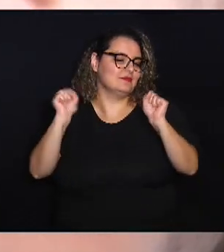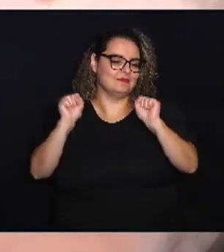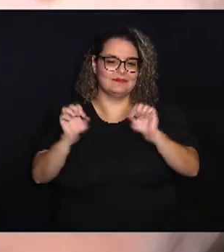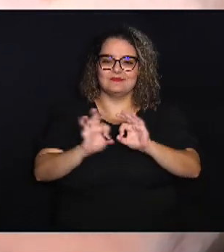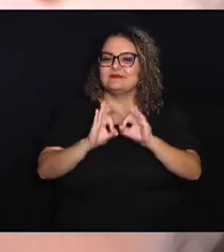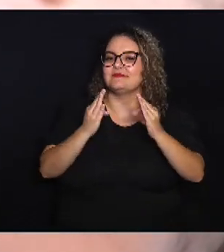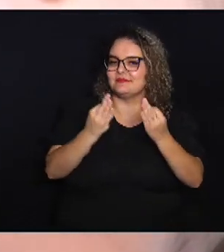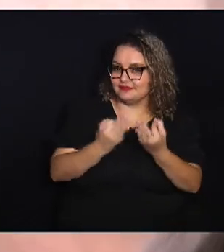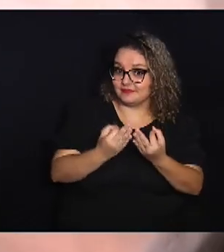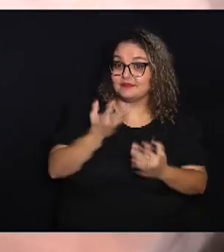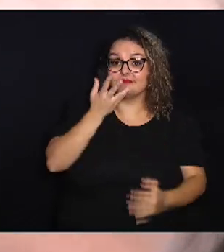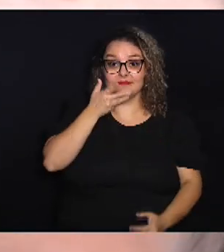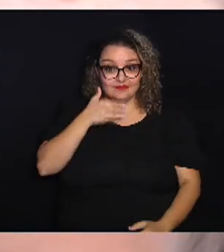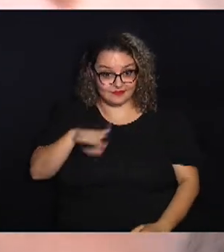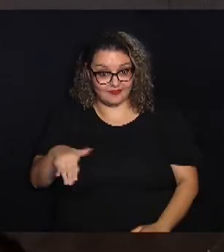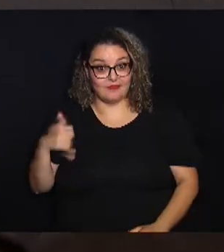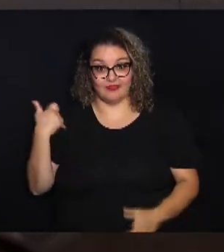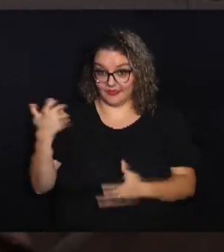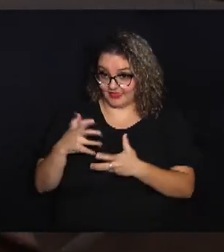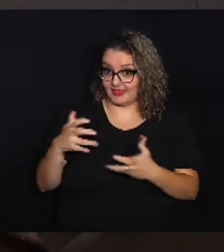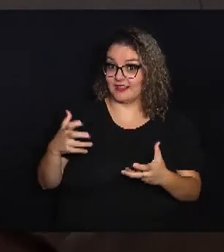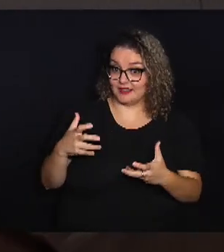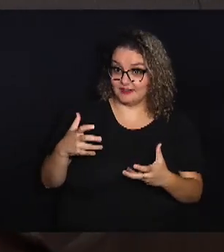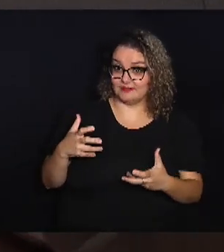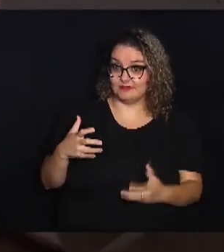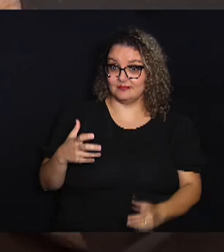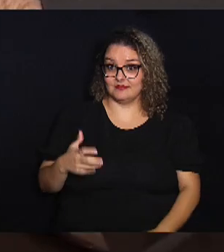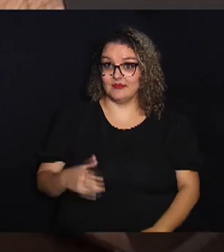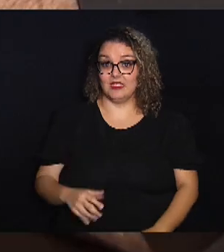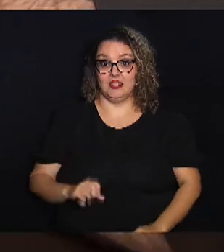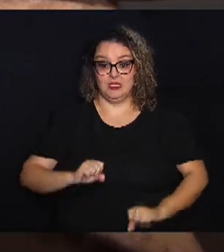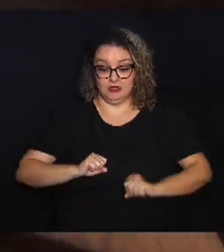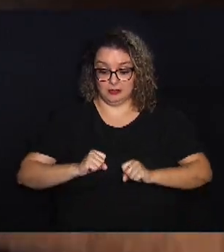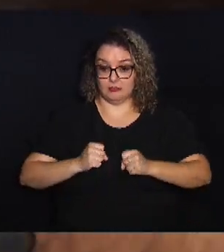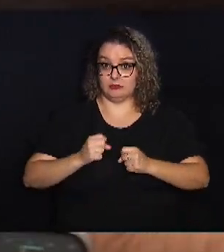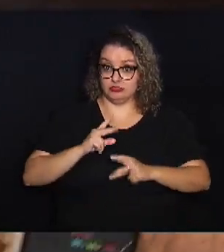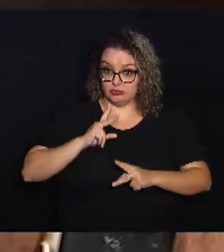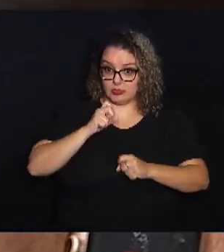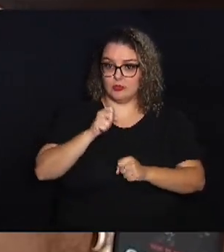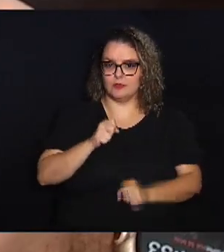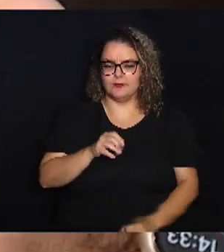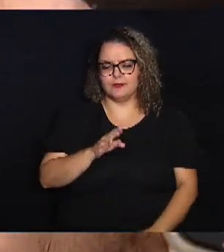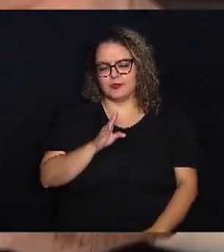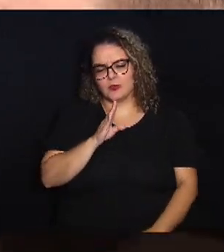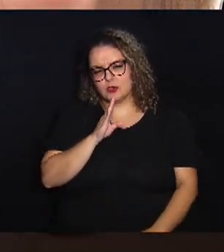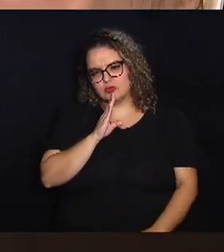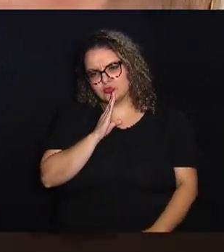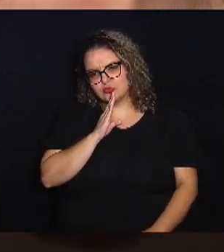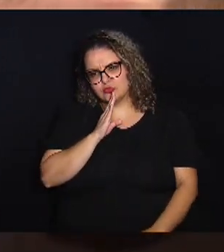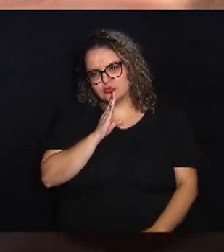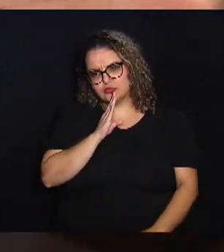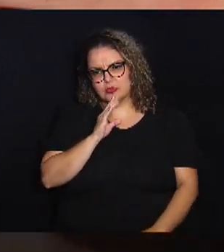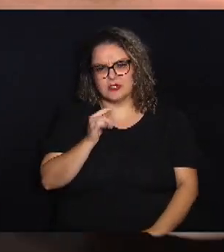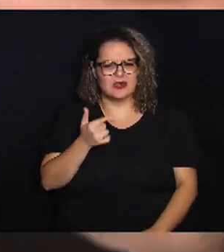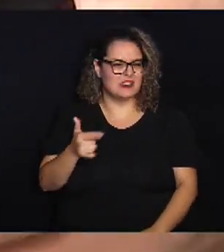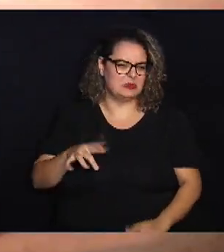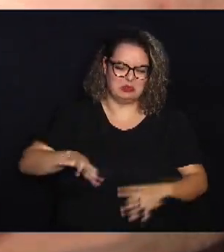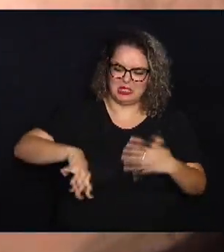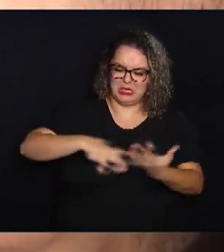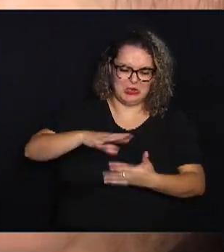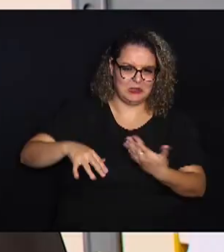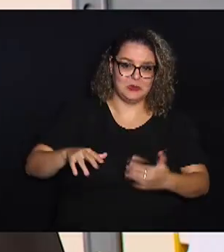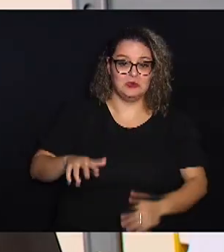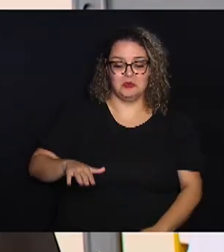com crianças e idosos, muito resistentes, silenciosos e que não deixam bagunça por